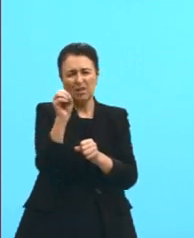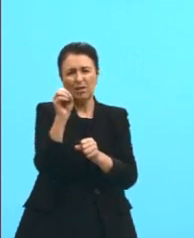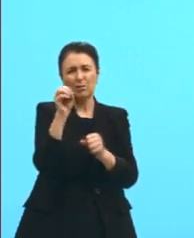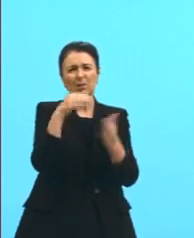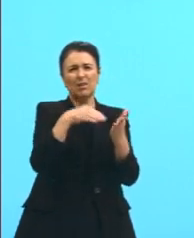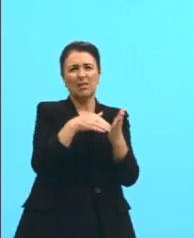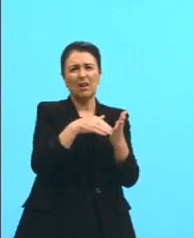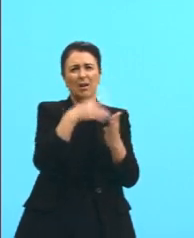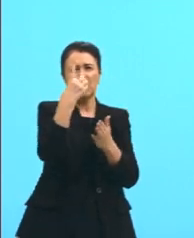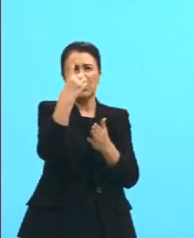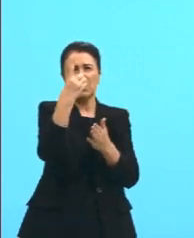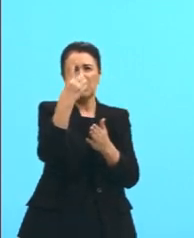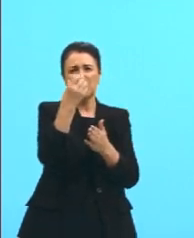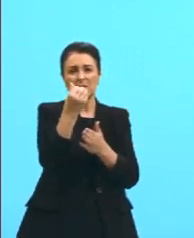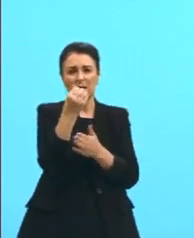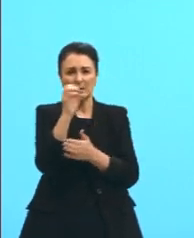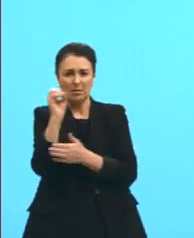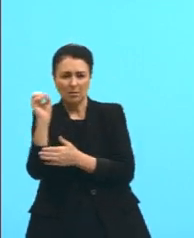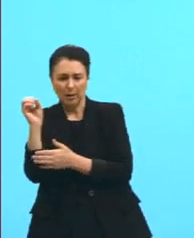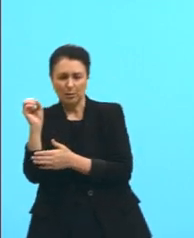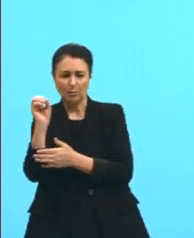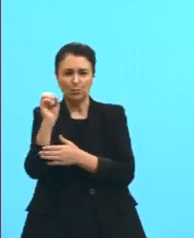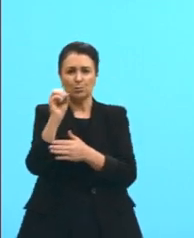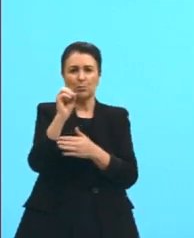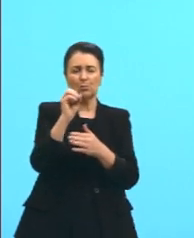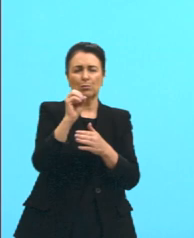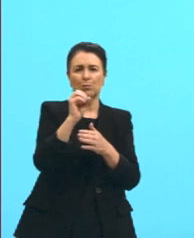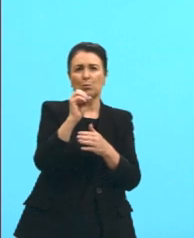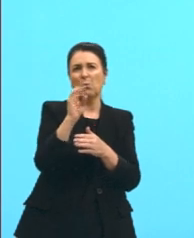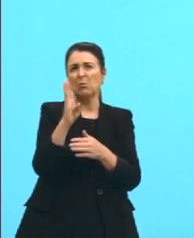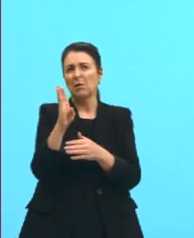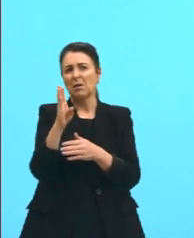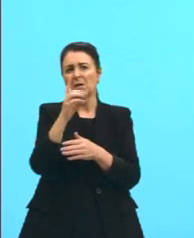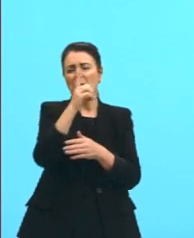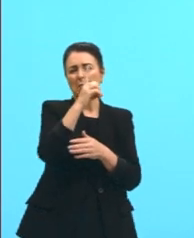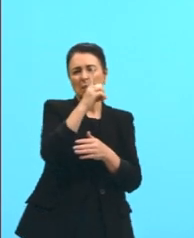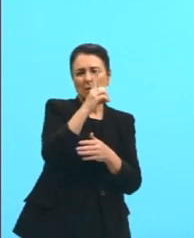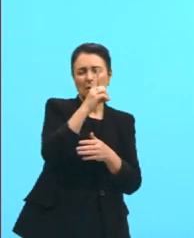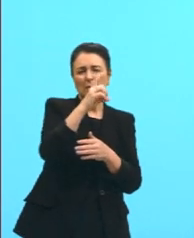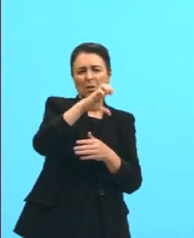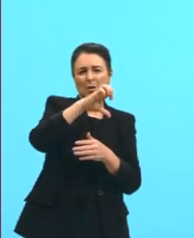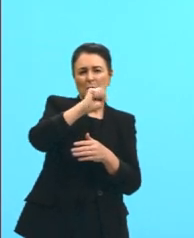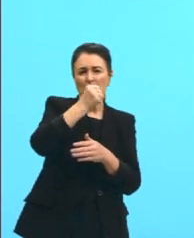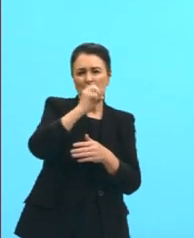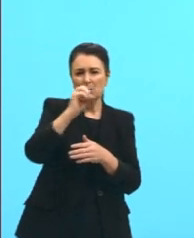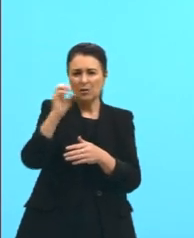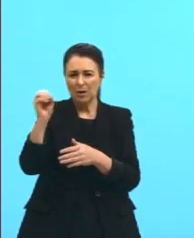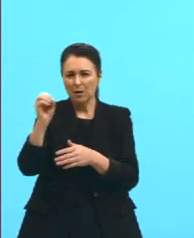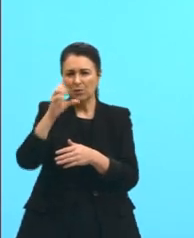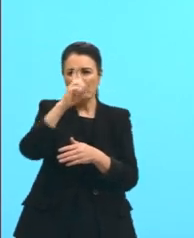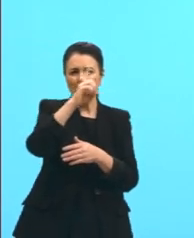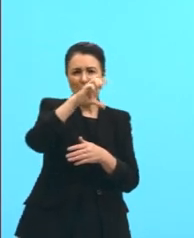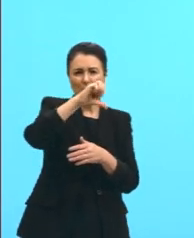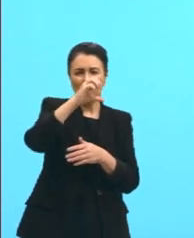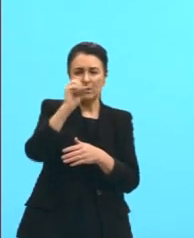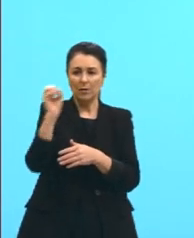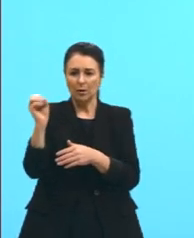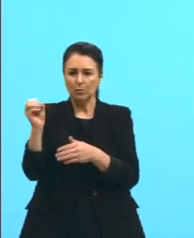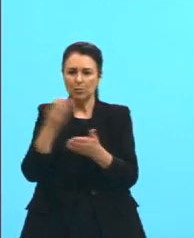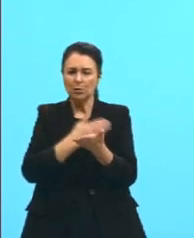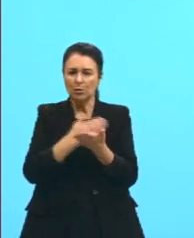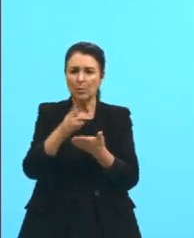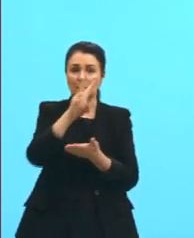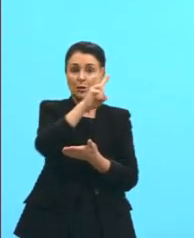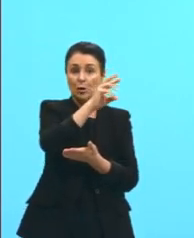período B que vai vir 1800 a1901 período sei que vai de 2.000 até